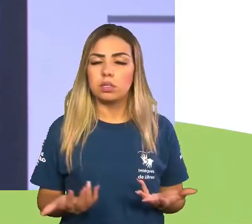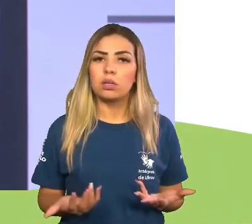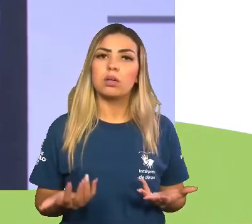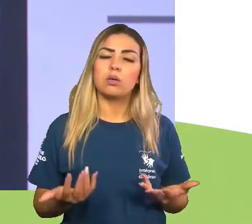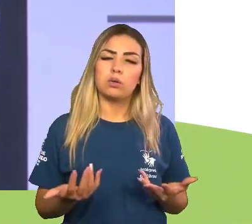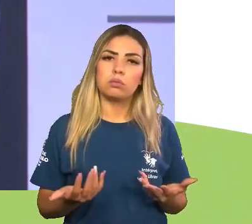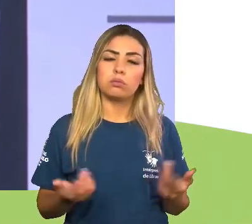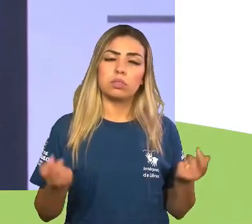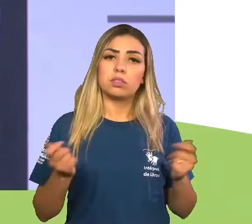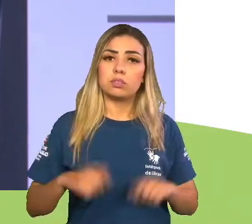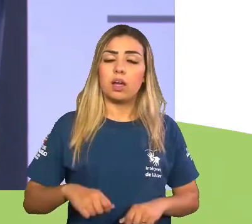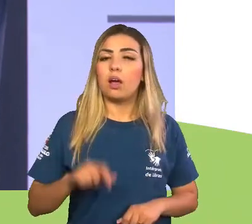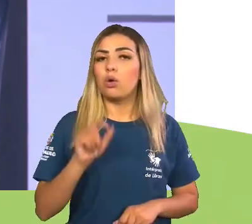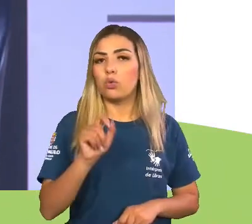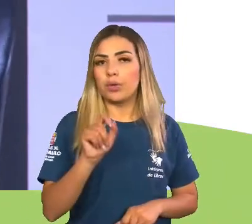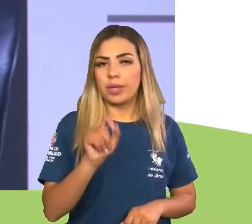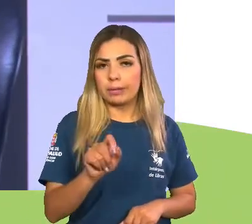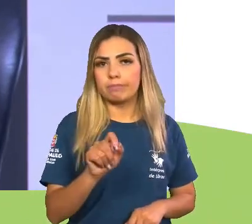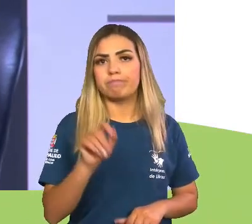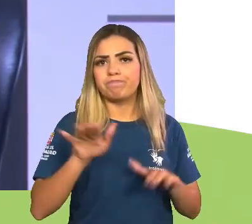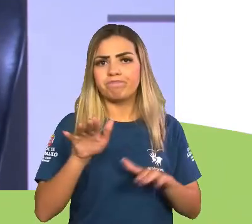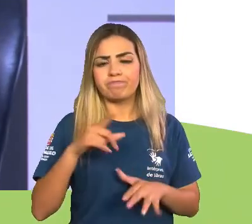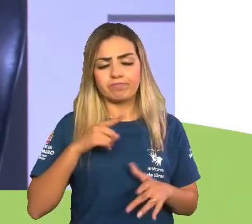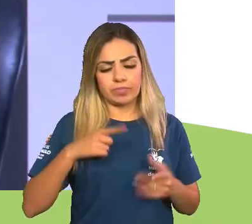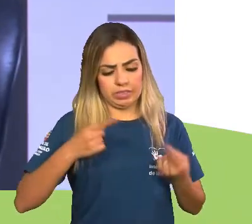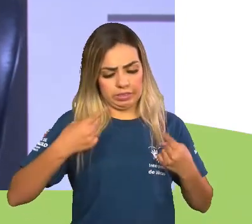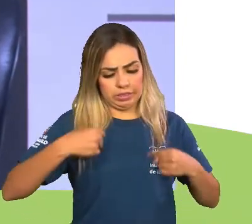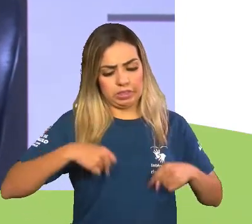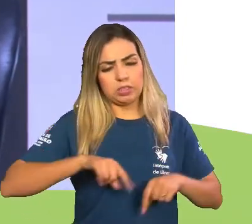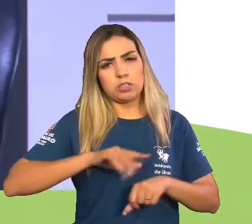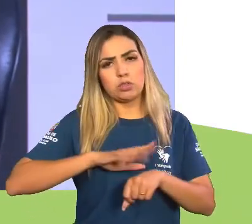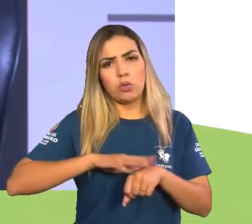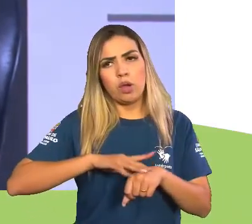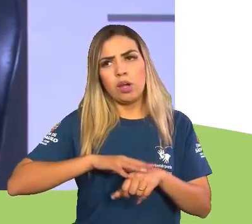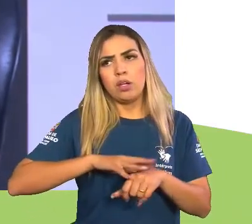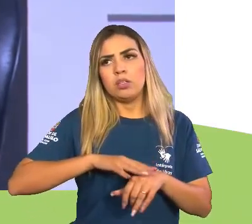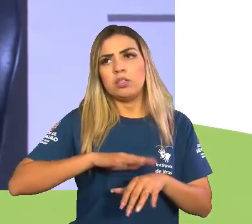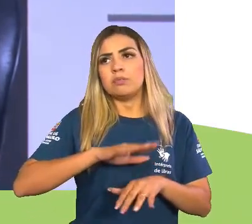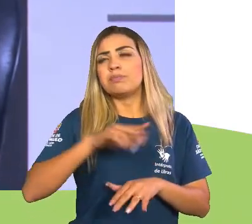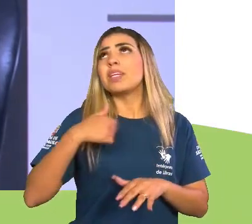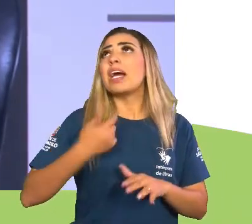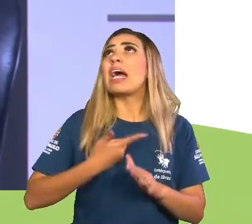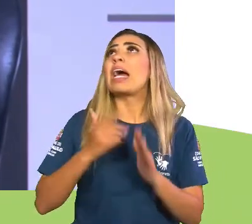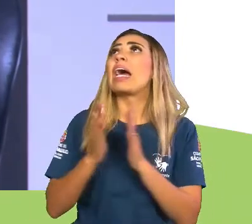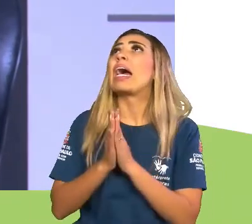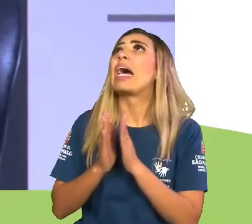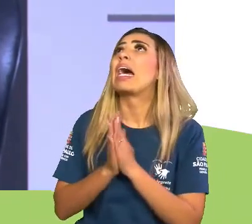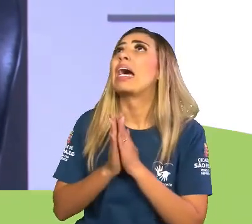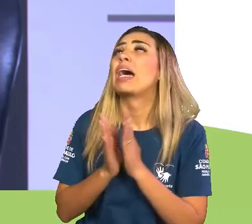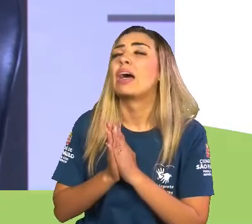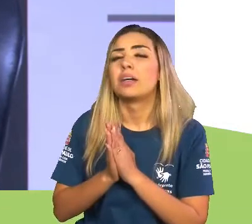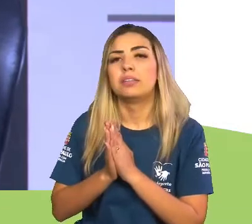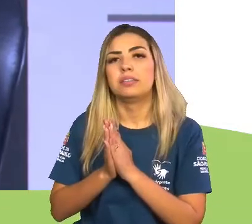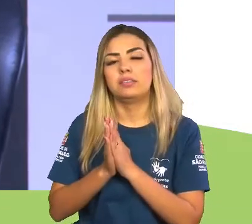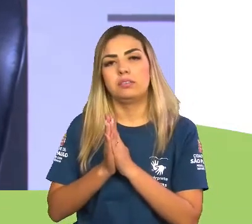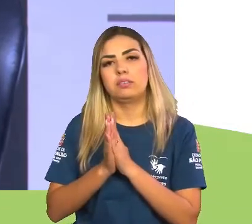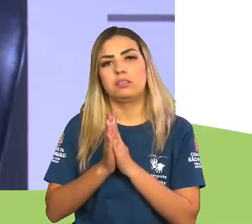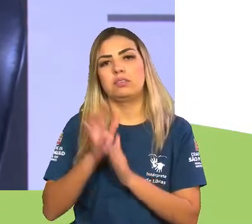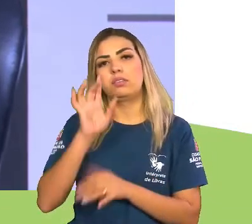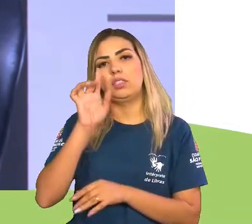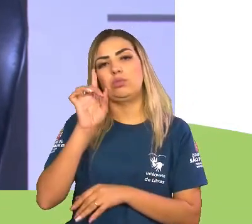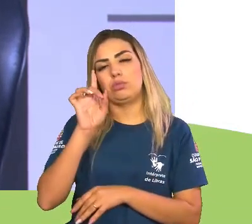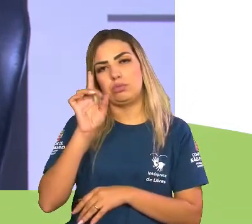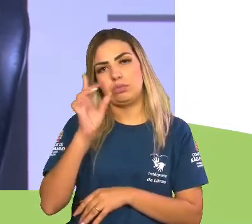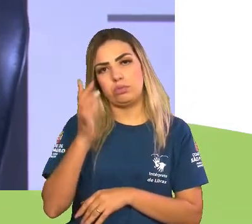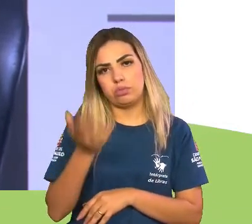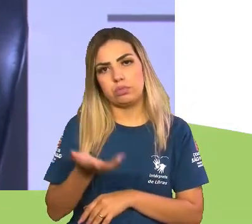A gente, quando está com alguma enfermidade, todo mundo busca Deus. E Deus tem nuances